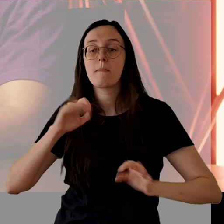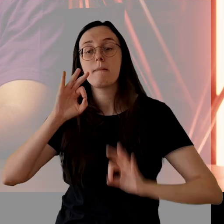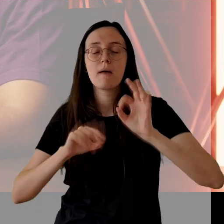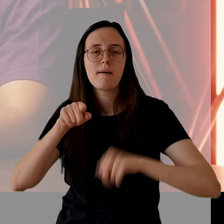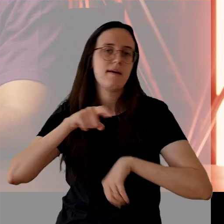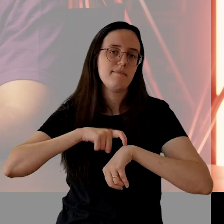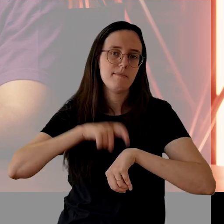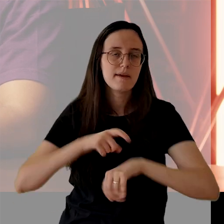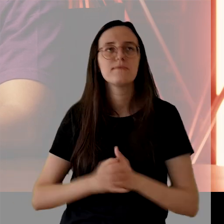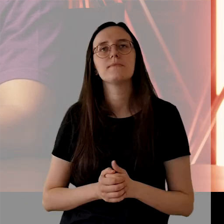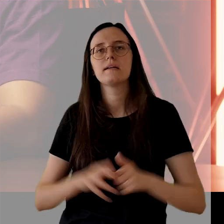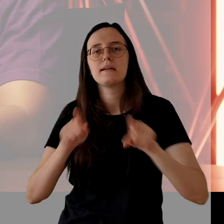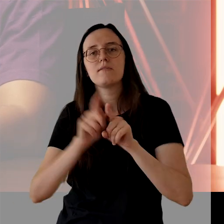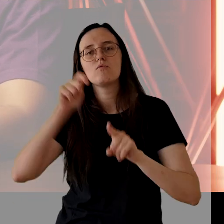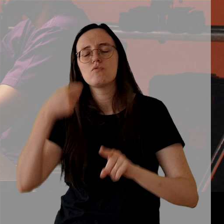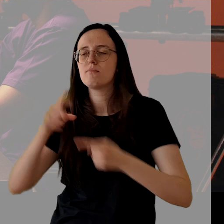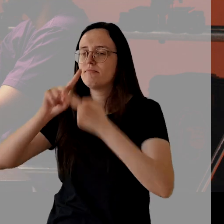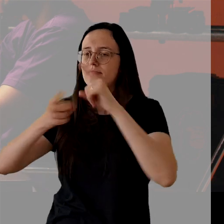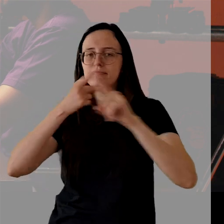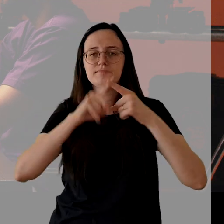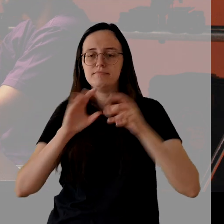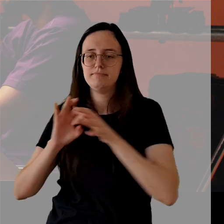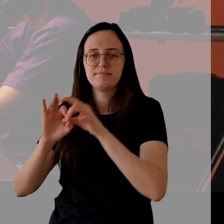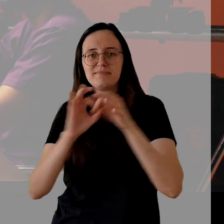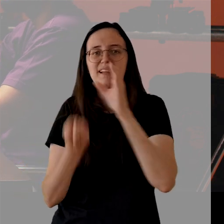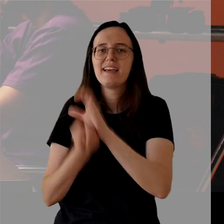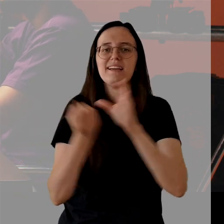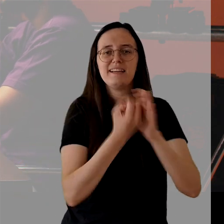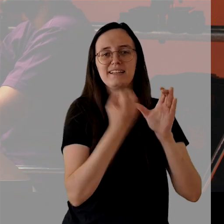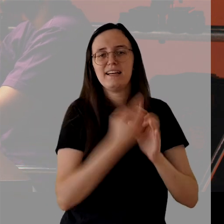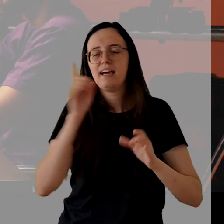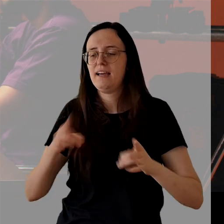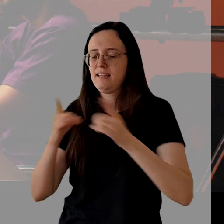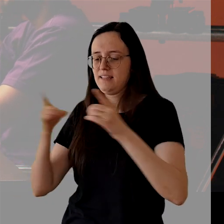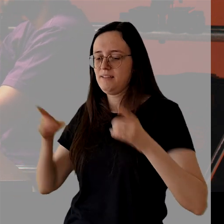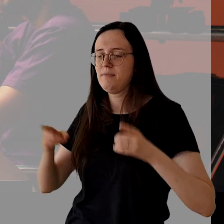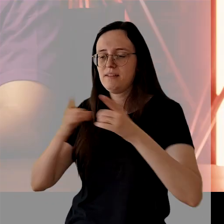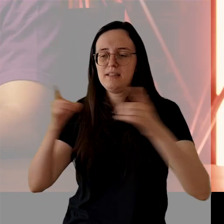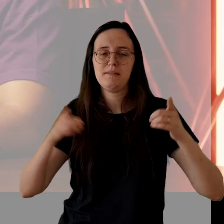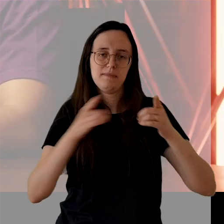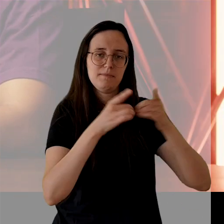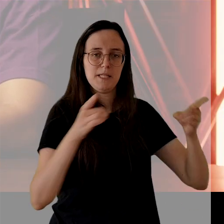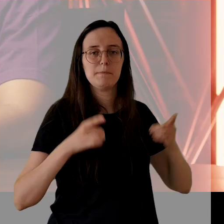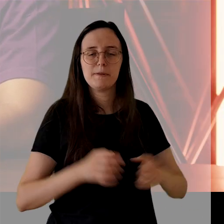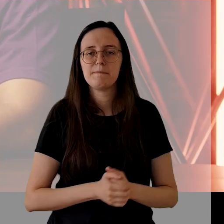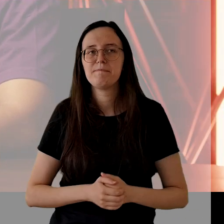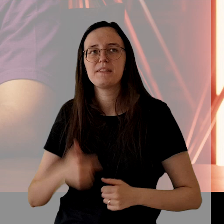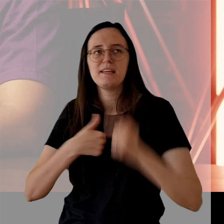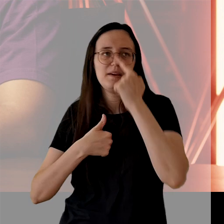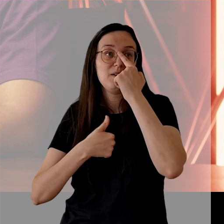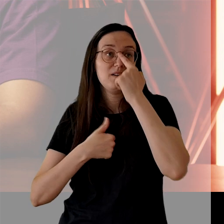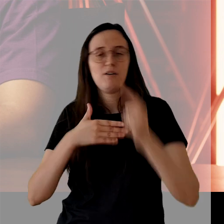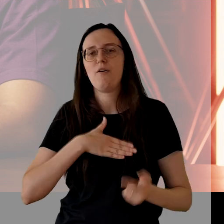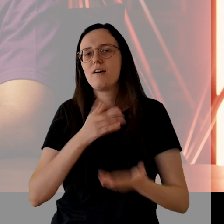momento e sobre as conexões que a gente cria com os departamentos, né? Eu gosto sempre de falar que é